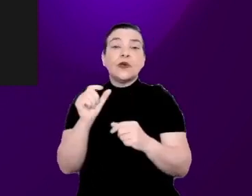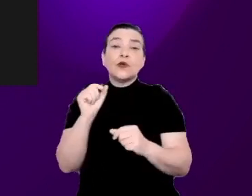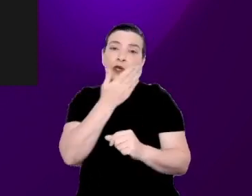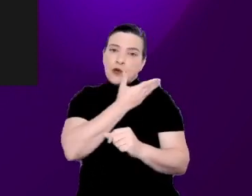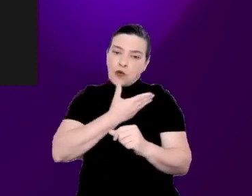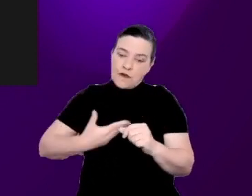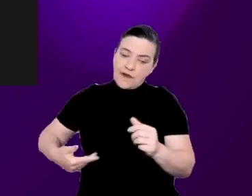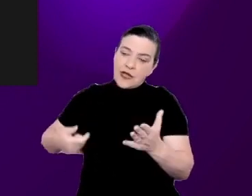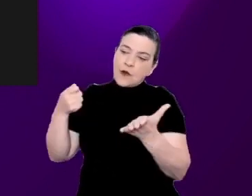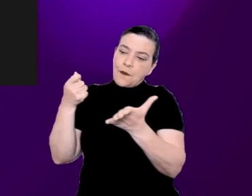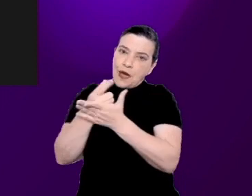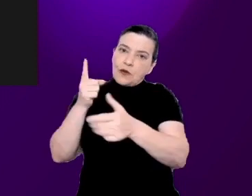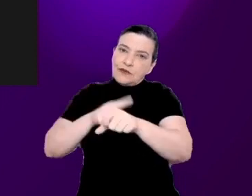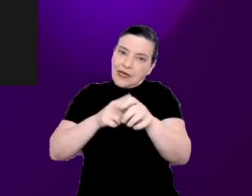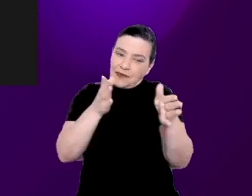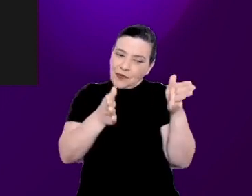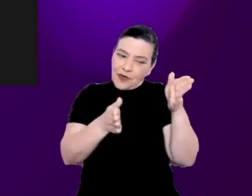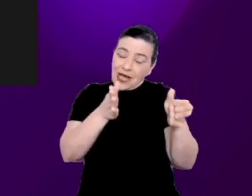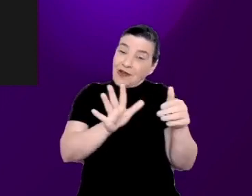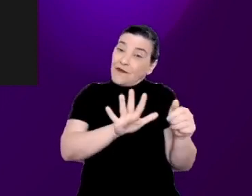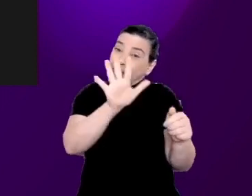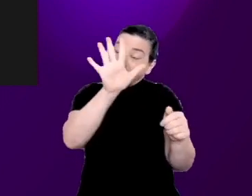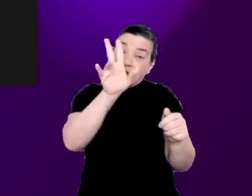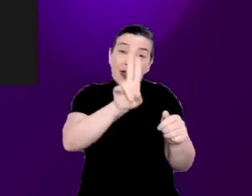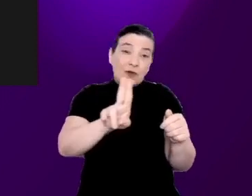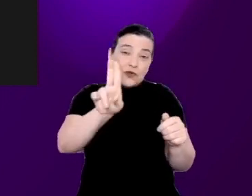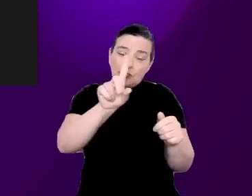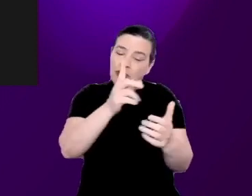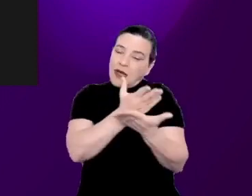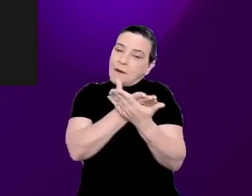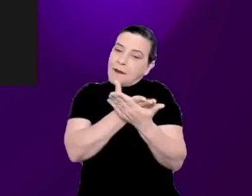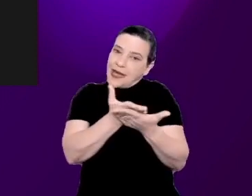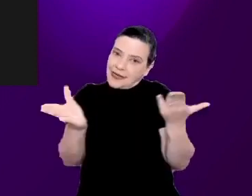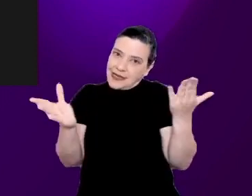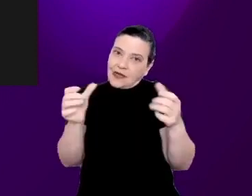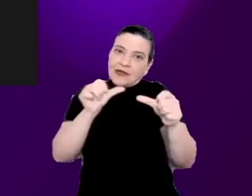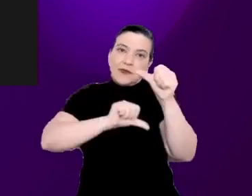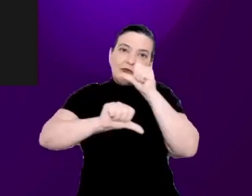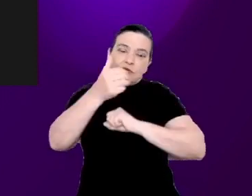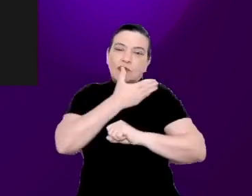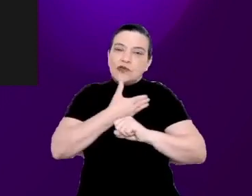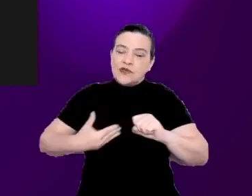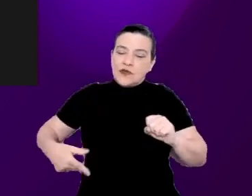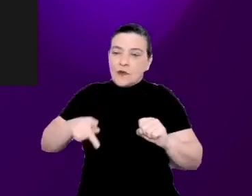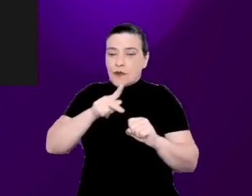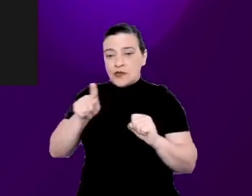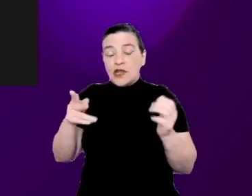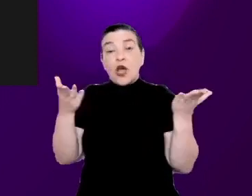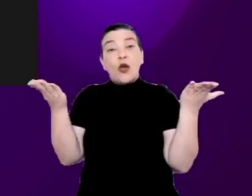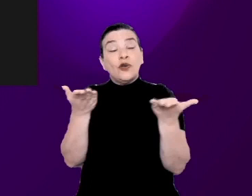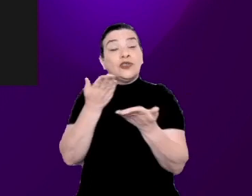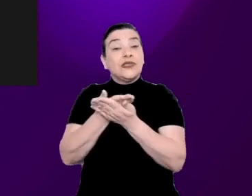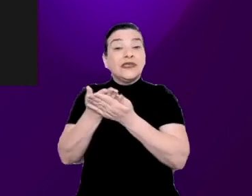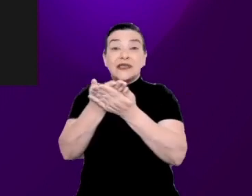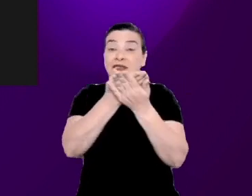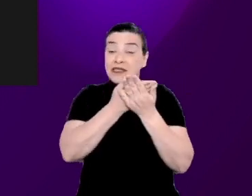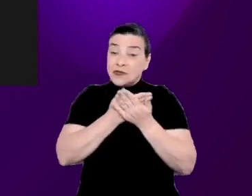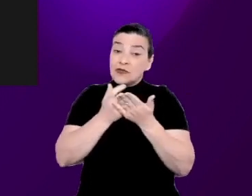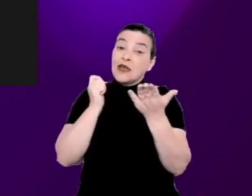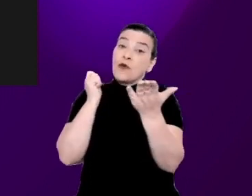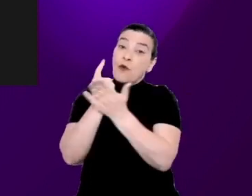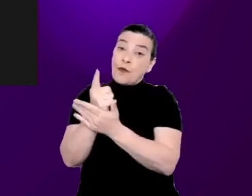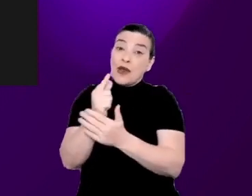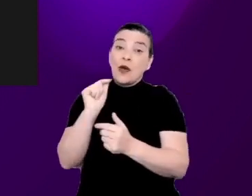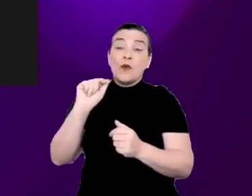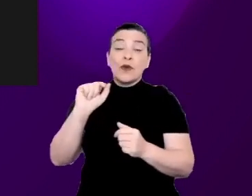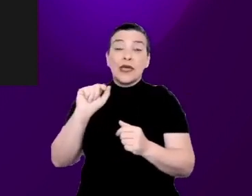por um tempo, ele foi caro, a gente não utilizou, perdeu quando trocou de governo, trocou de presidente. Hoje se estuda muito comprar o SNOMED-CT para tentar criar